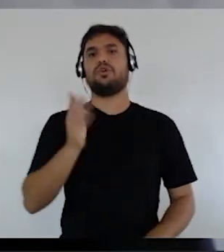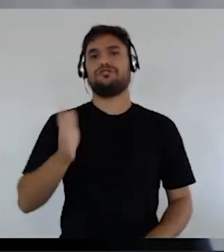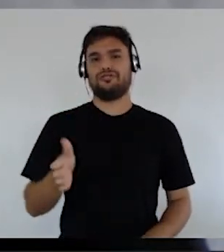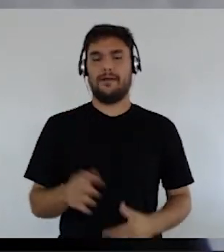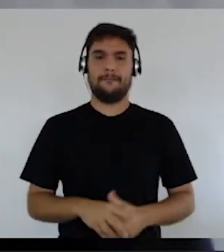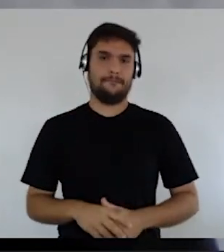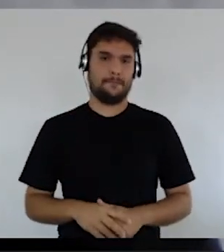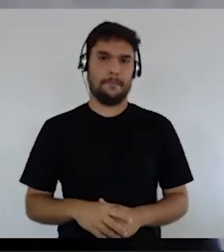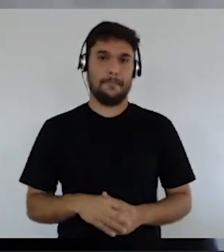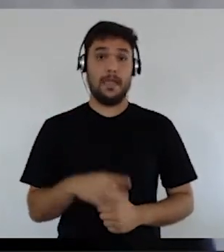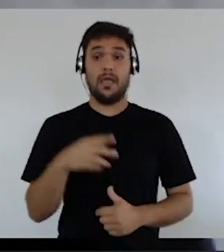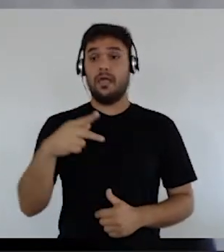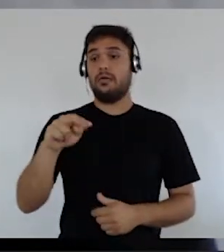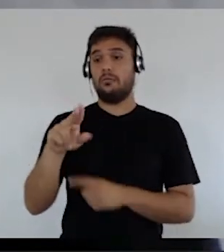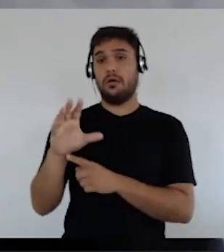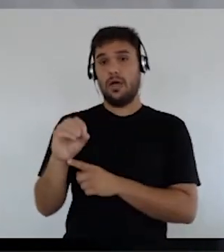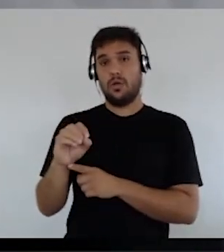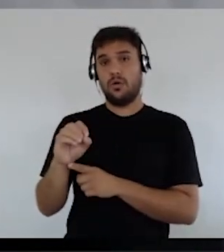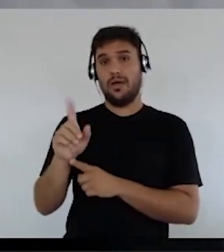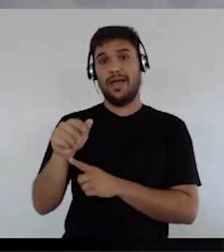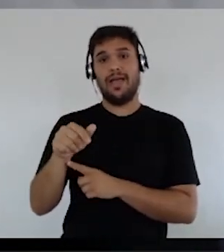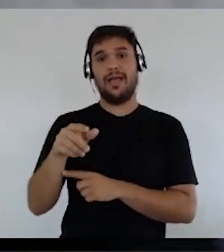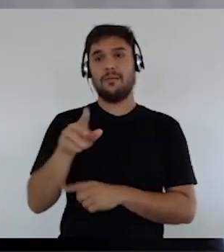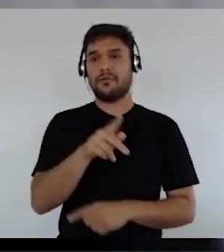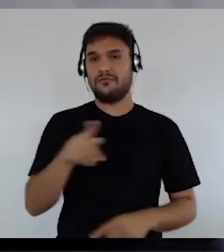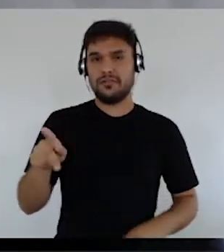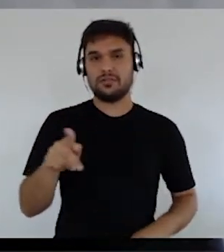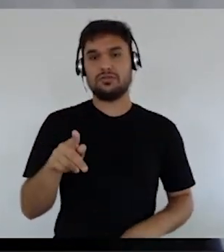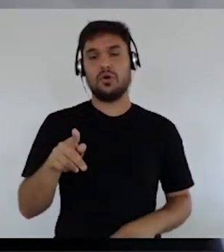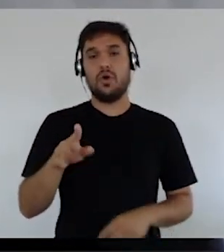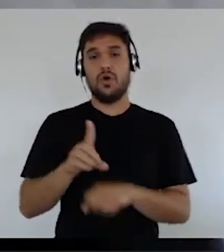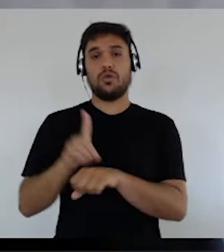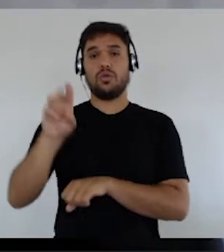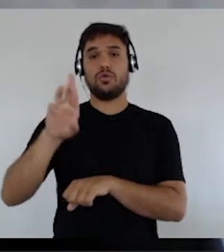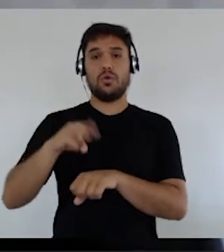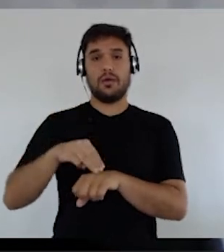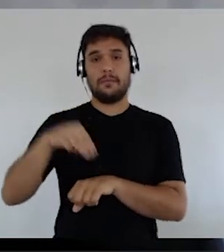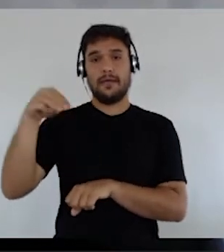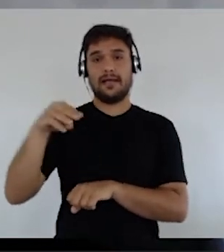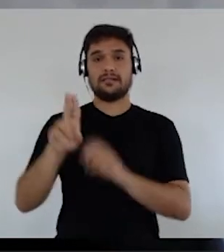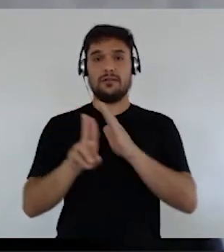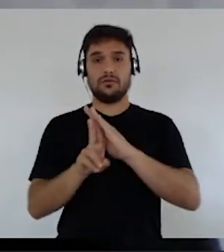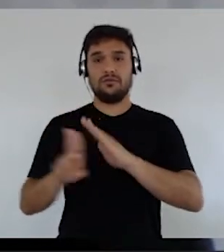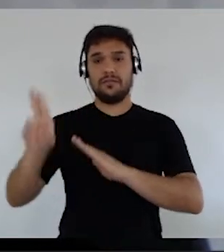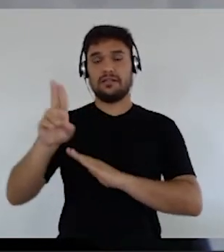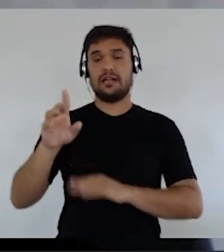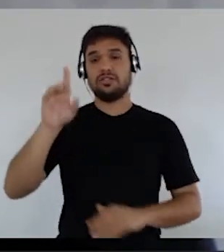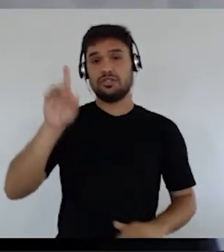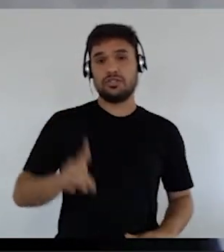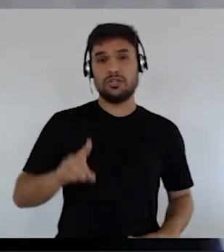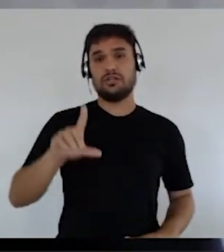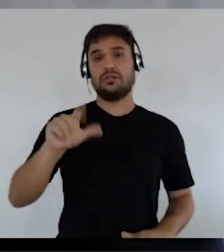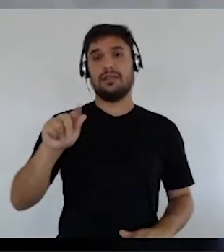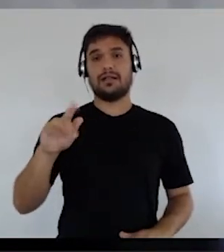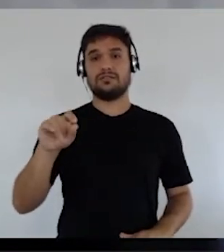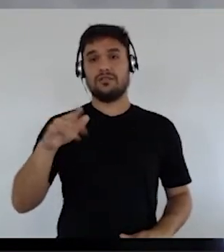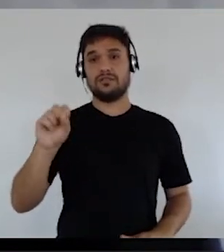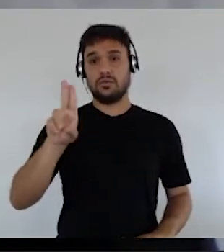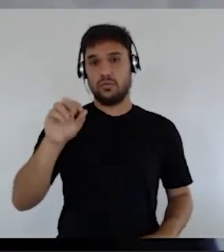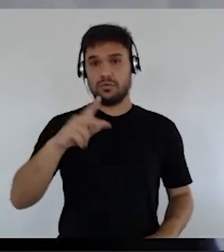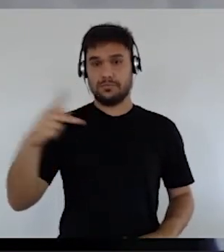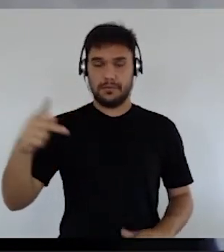trilharam. O professor Paulo Henrique Lucon, livre docente, doutor e mestre pela Faculdade de Direito do Largo São Francisco, da